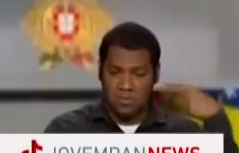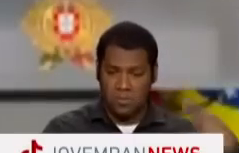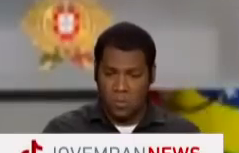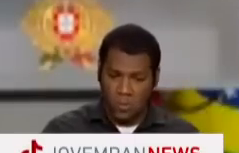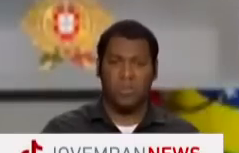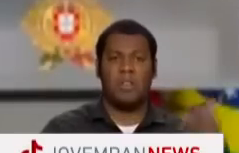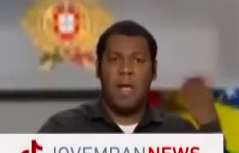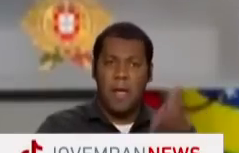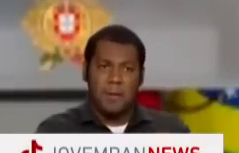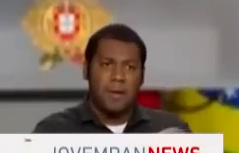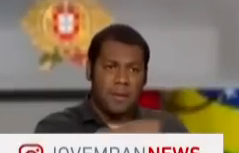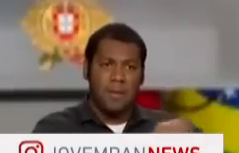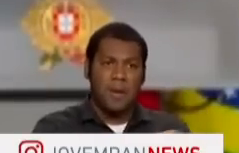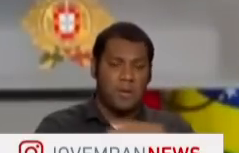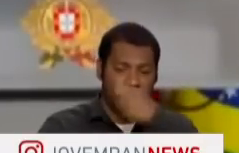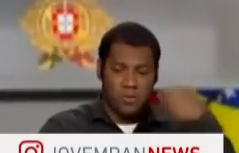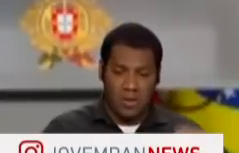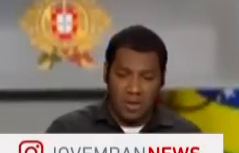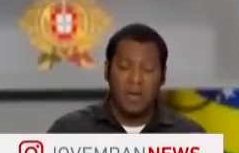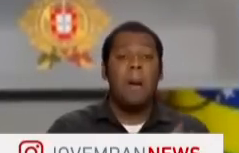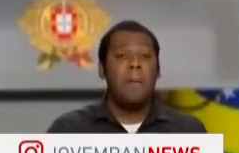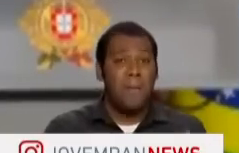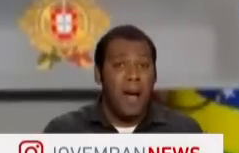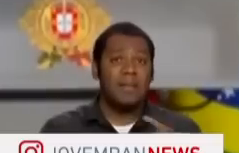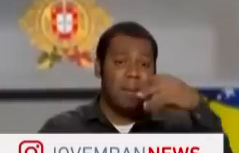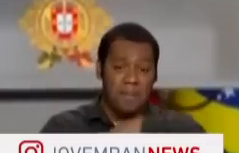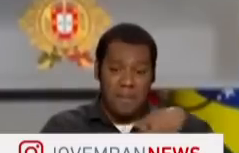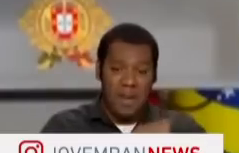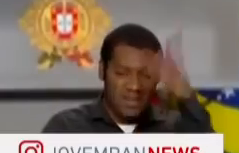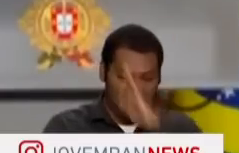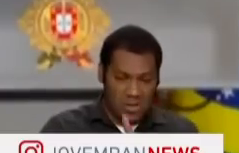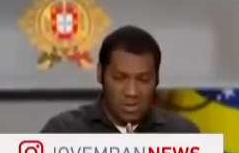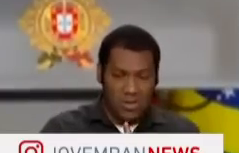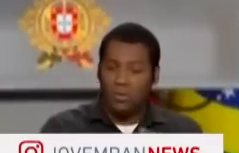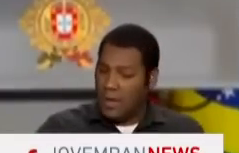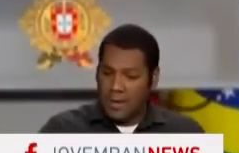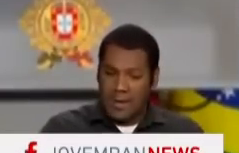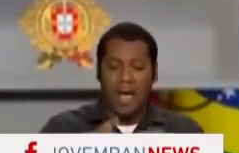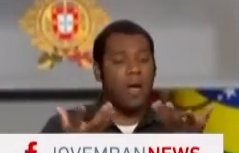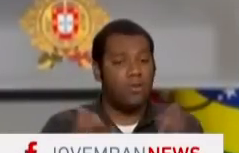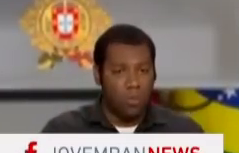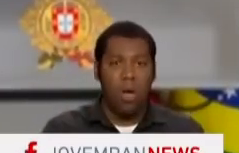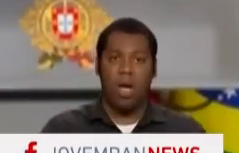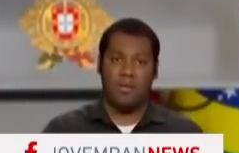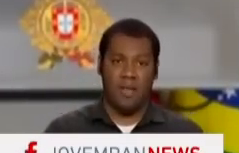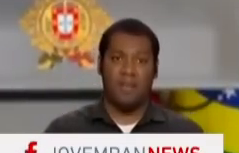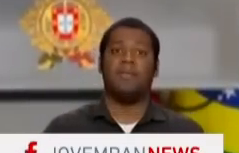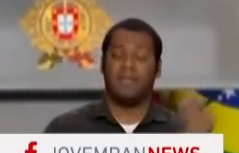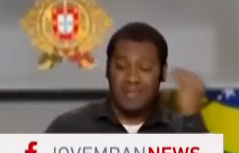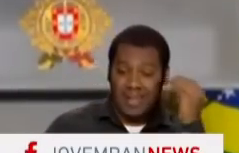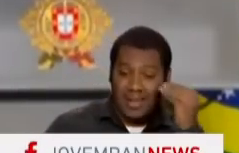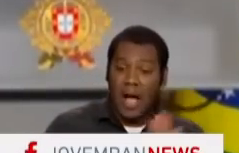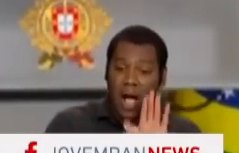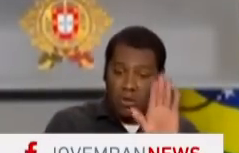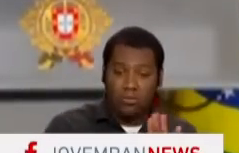Planalto, é um dos destaques da agenda de hoje do presidente Lula lá em Portugal. Lula depois segue para a Espanha, tem dois